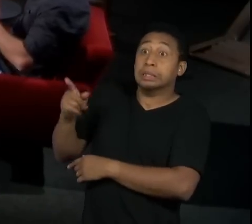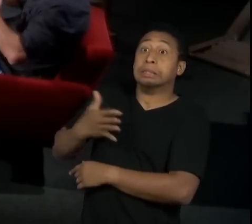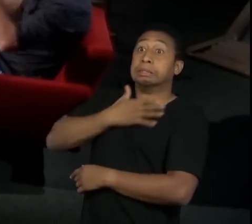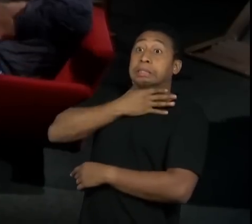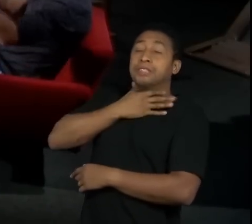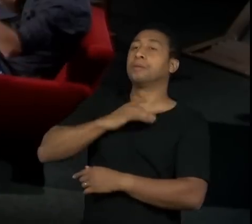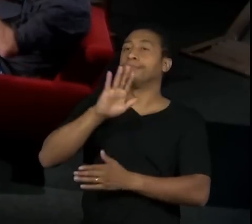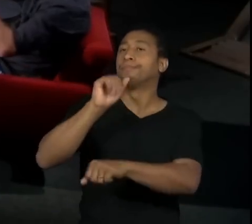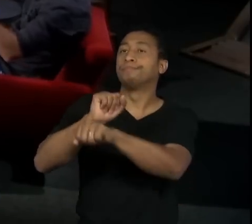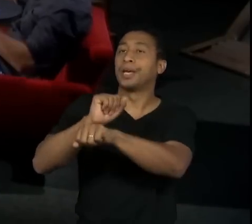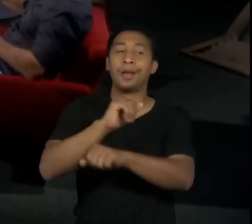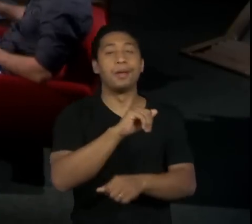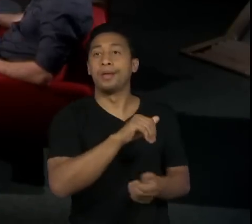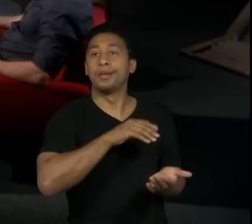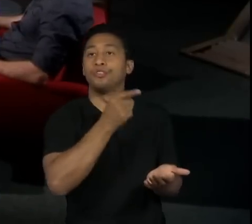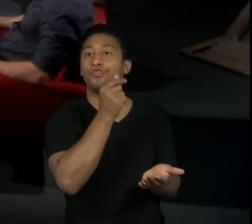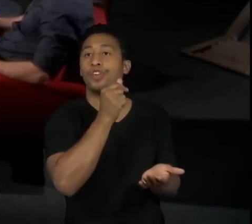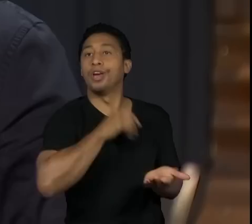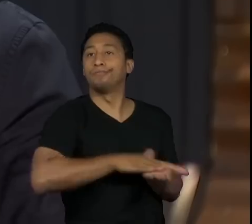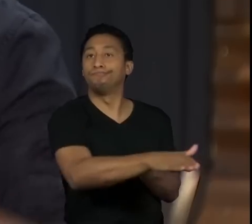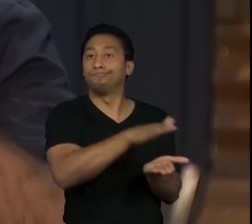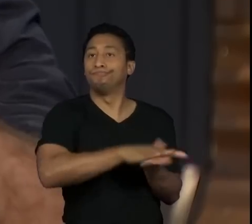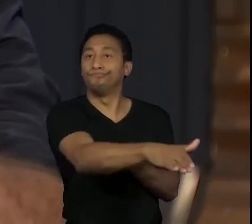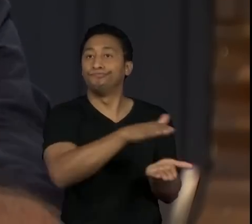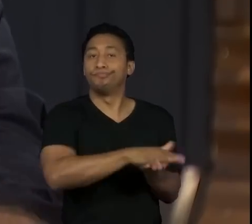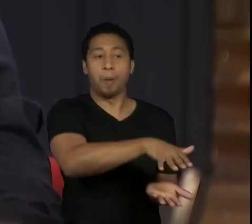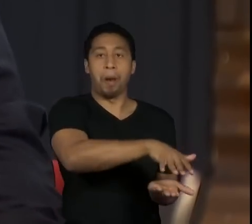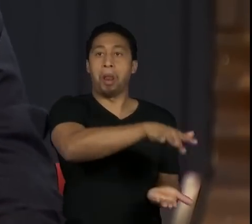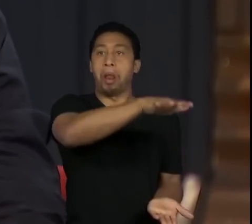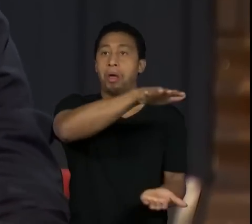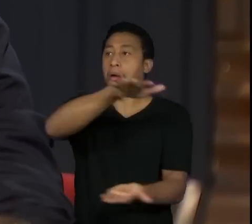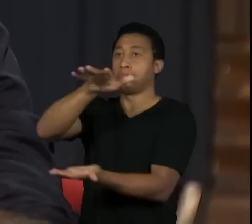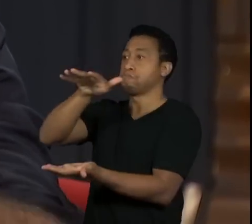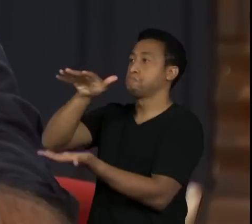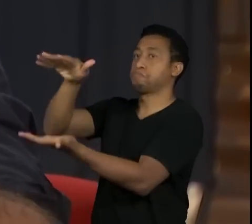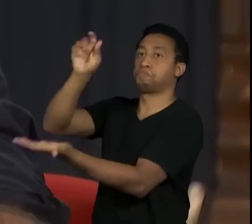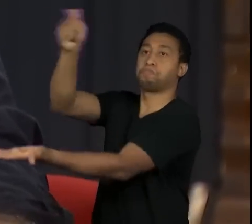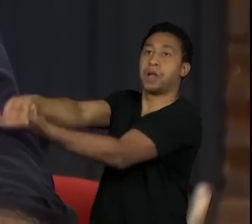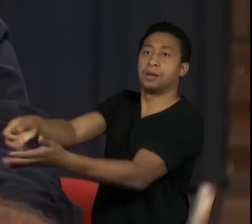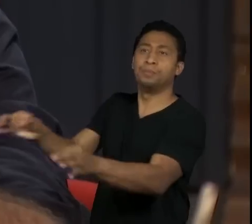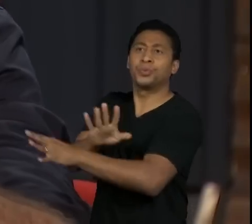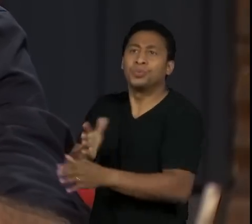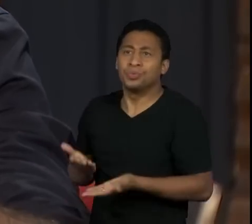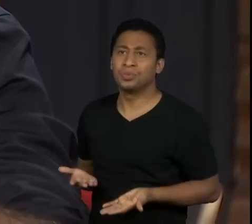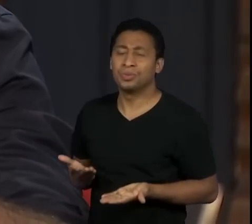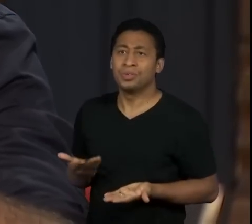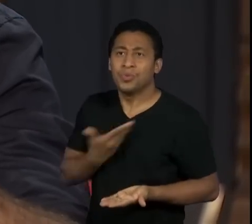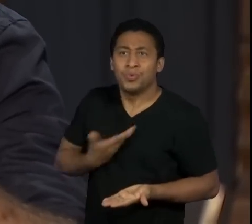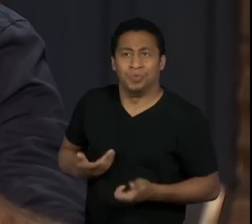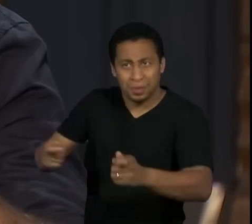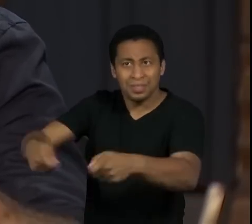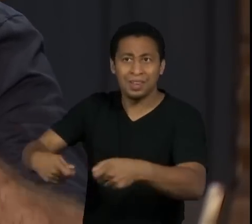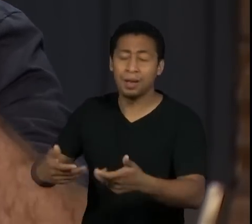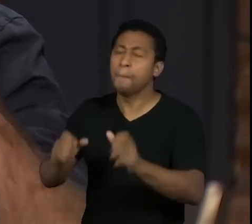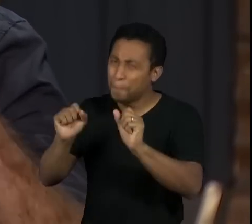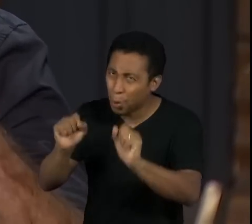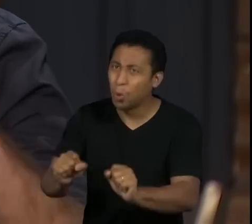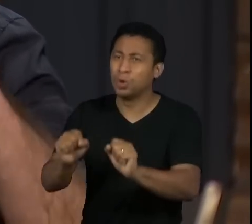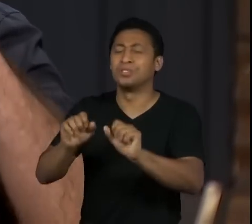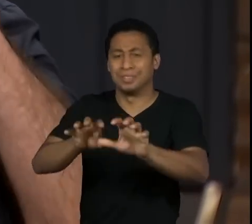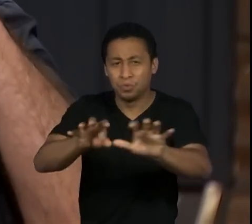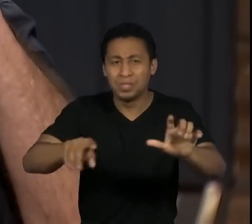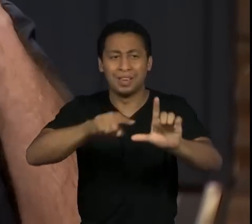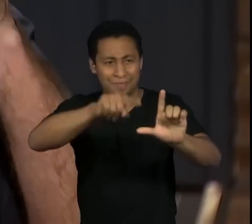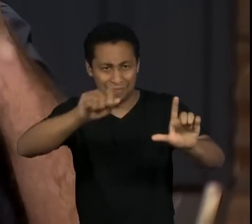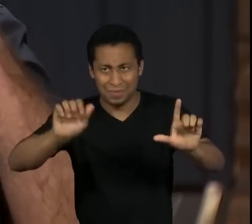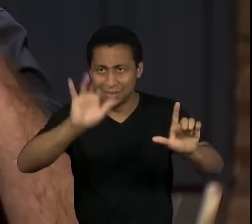impacto inflacionário, né? Algo que você pode... Mas não necessariamente, tá? Isso pode ter um impacto inflacionário grande, etc., mas não